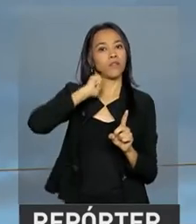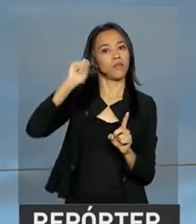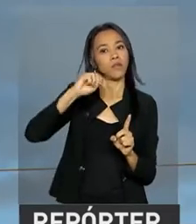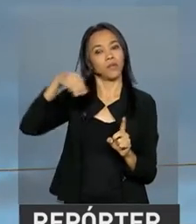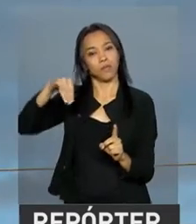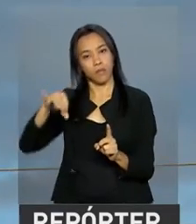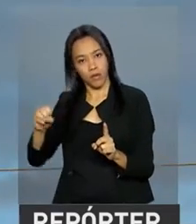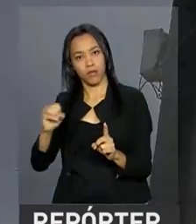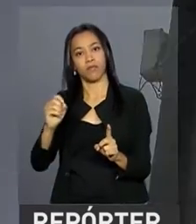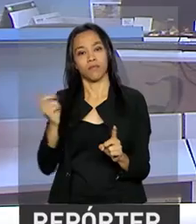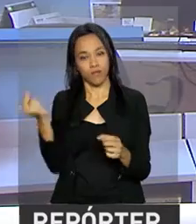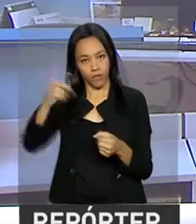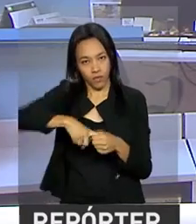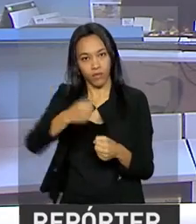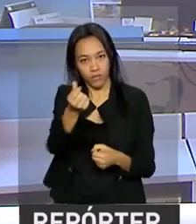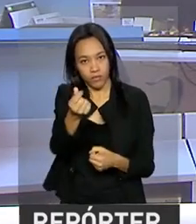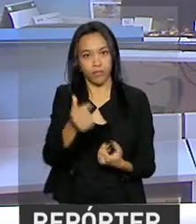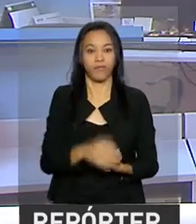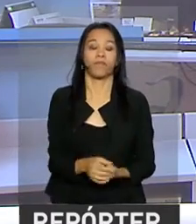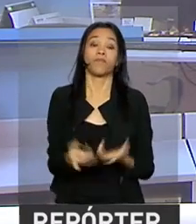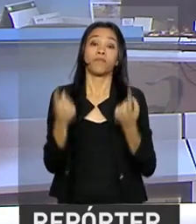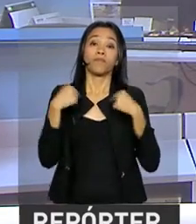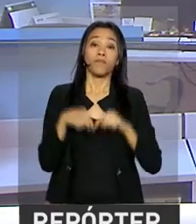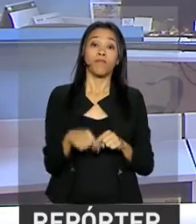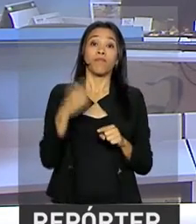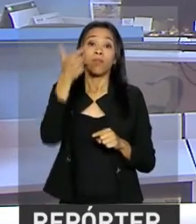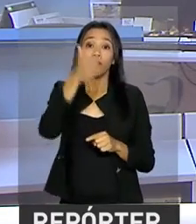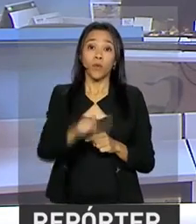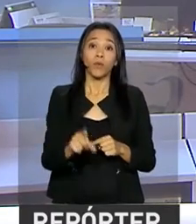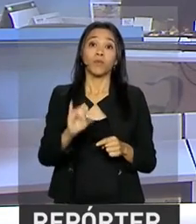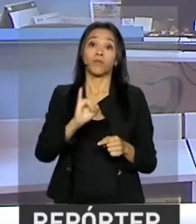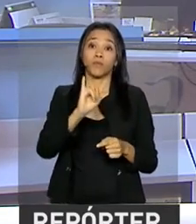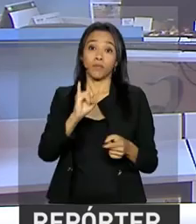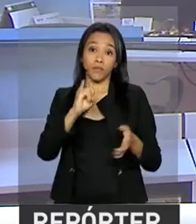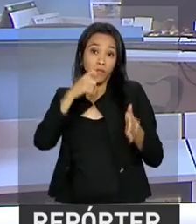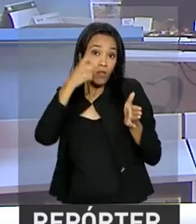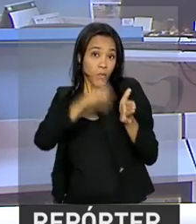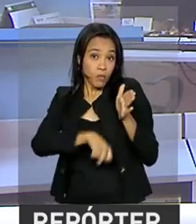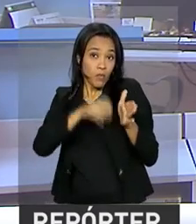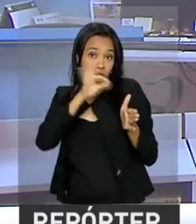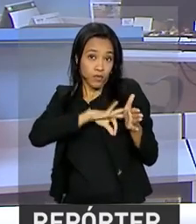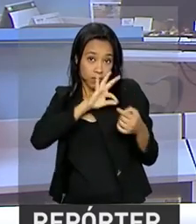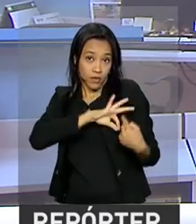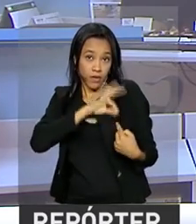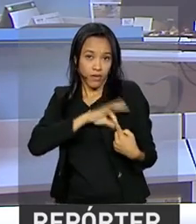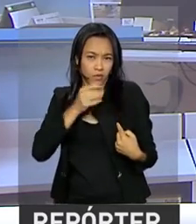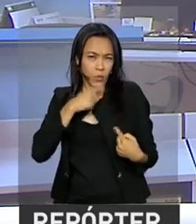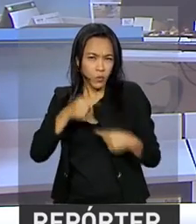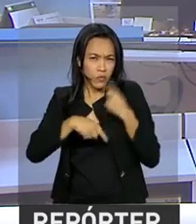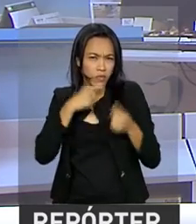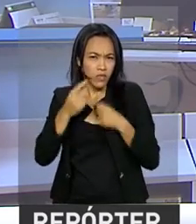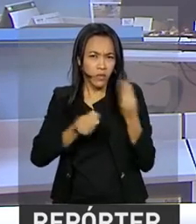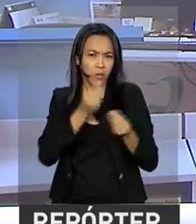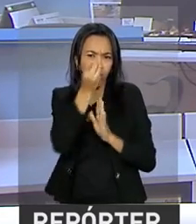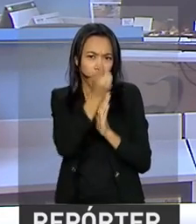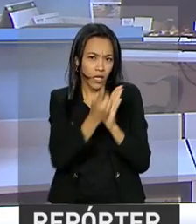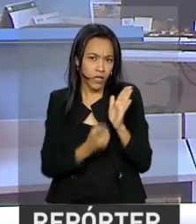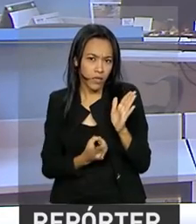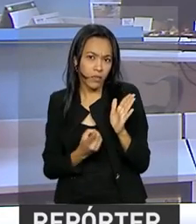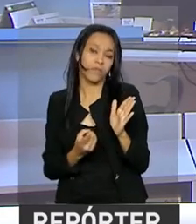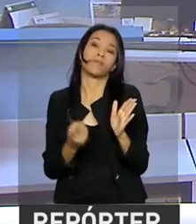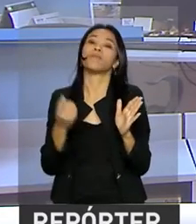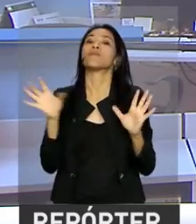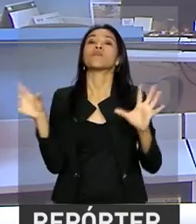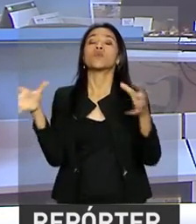e maio. E vamos falar agora sobre imposto de renda. Tem dúvidas sobre como fazer a declaração? Alunos de um